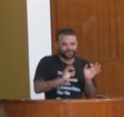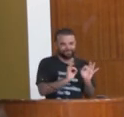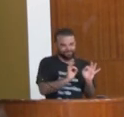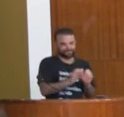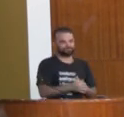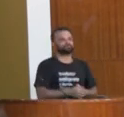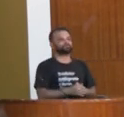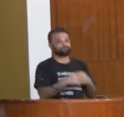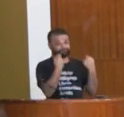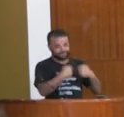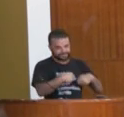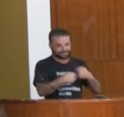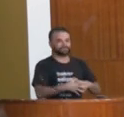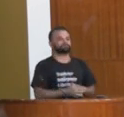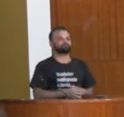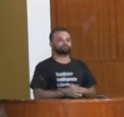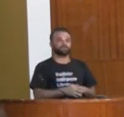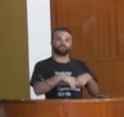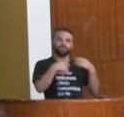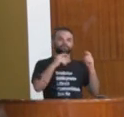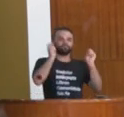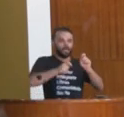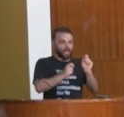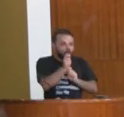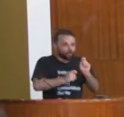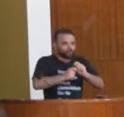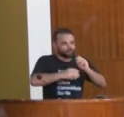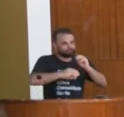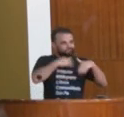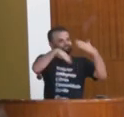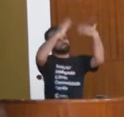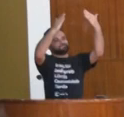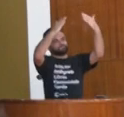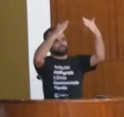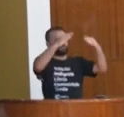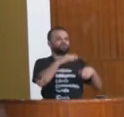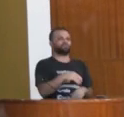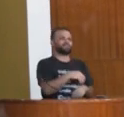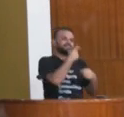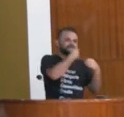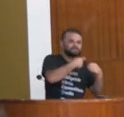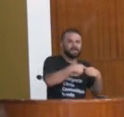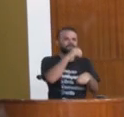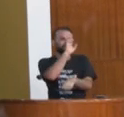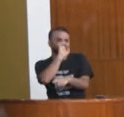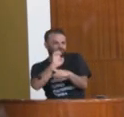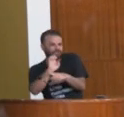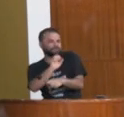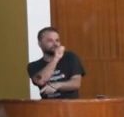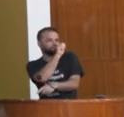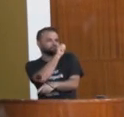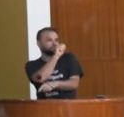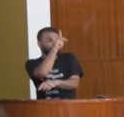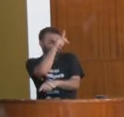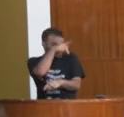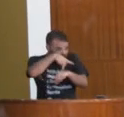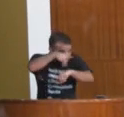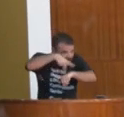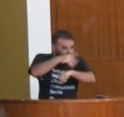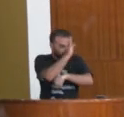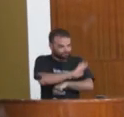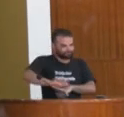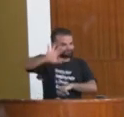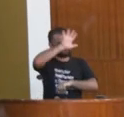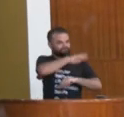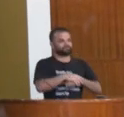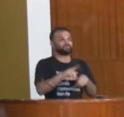girando a economia da cidade, no Estado e no país. Outra questão que precisamos ter em foco é a remuneração